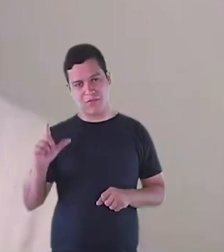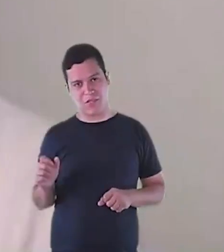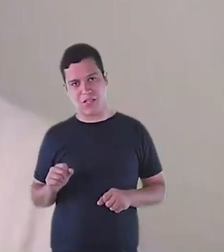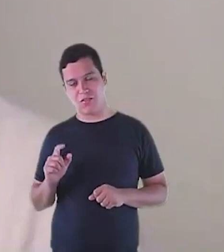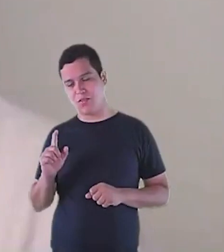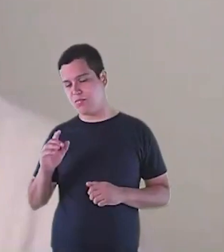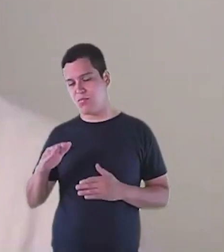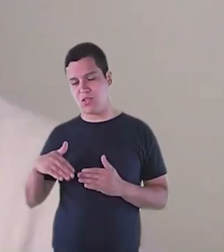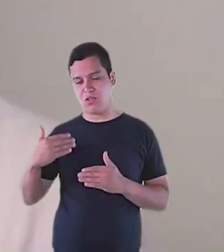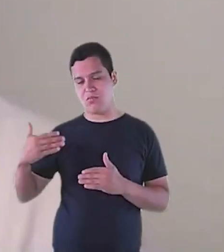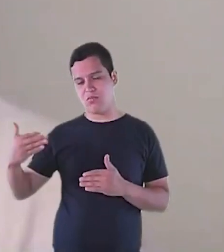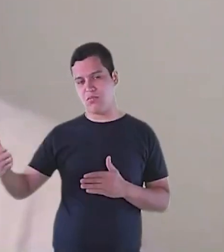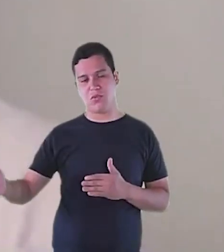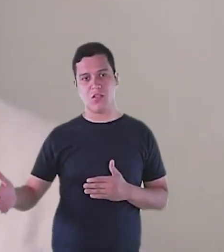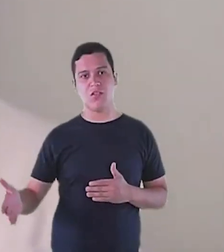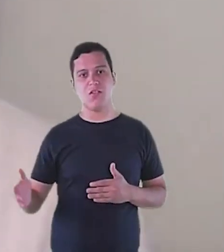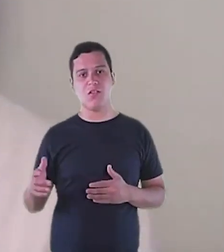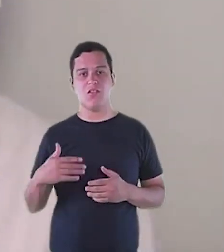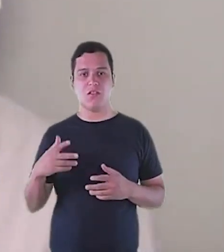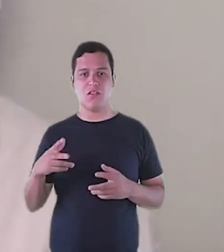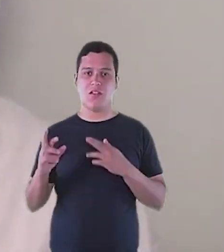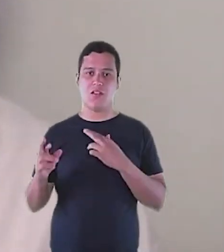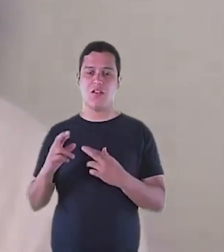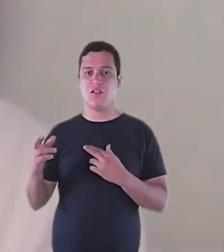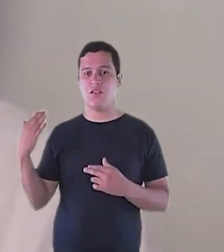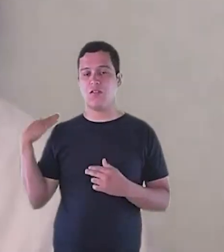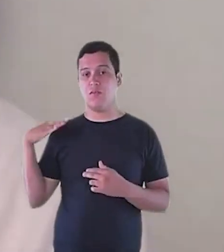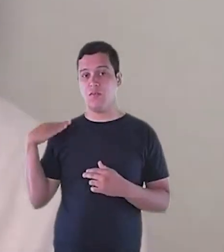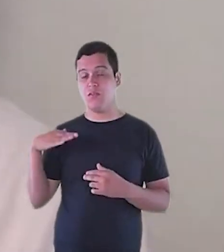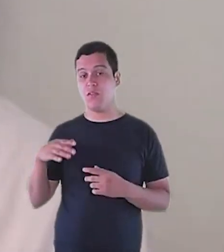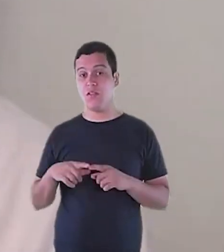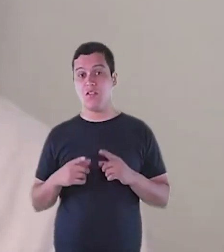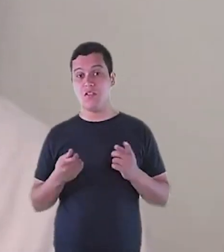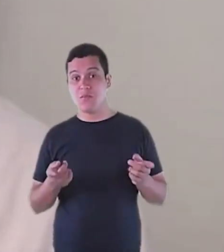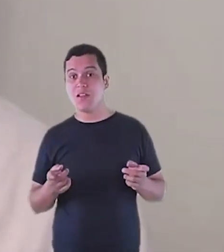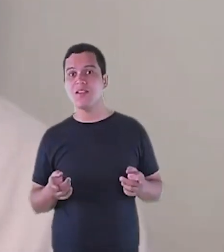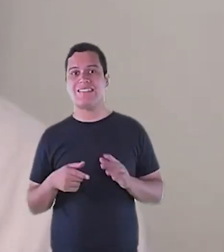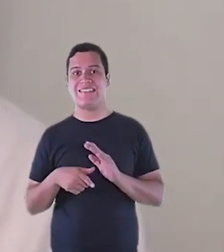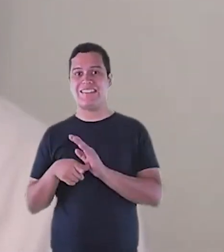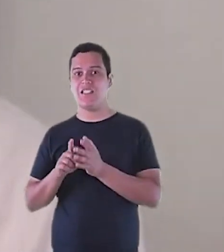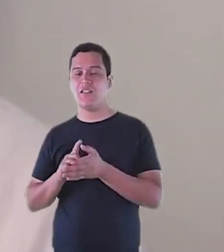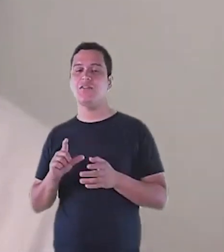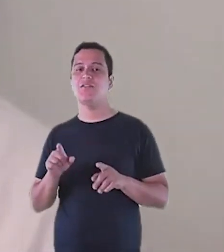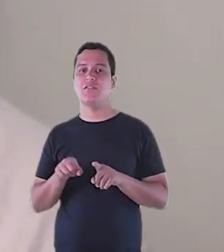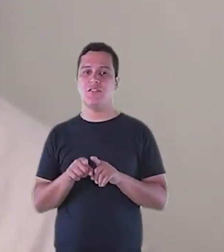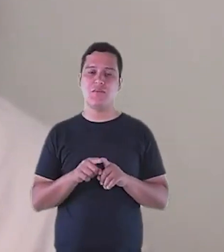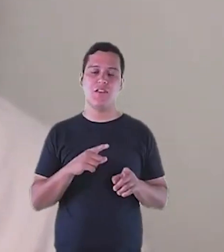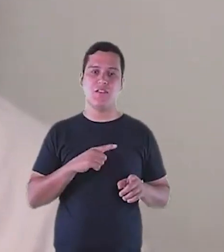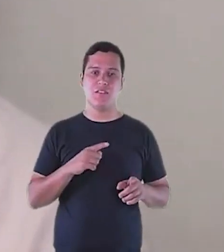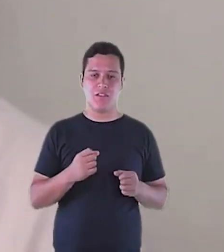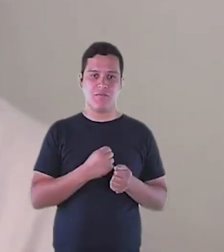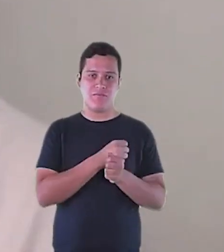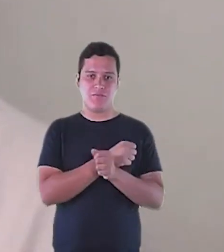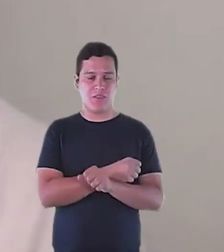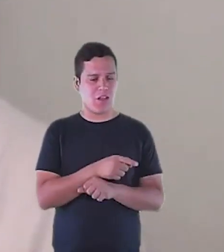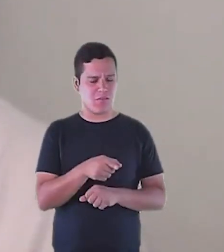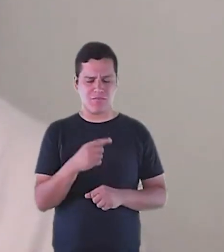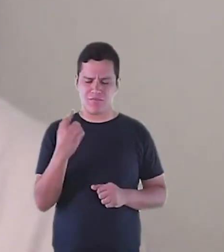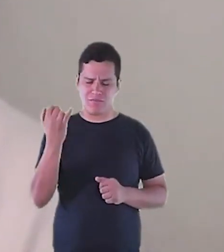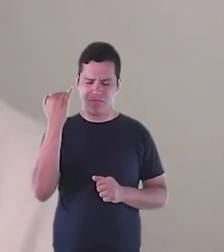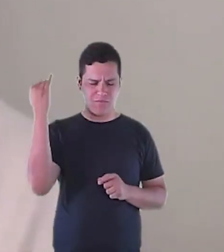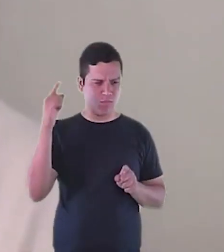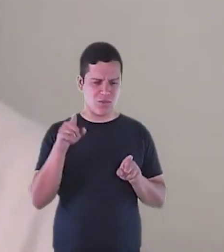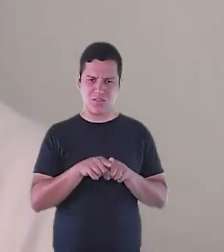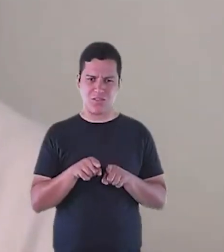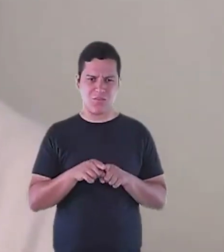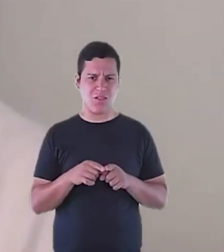resulta no racismo. Mas antes dela, houve uma outra escravidão tão importante quanto, tão duradoura